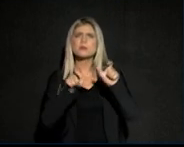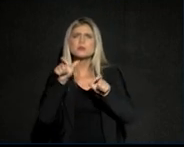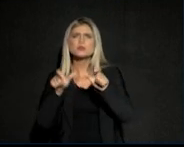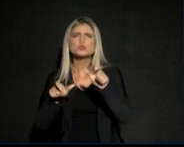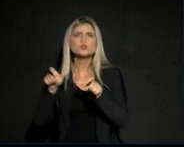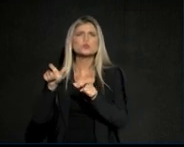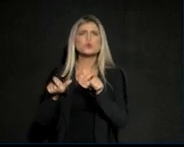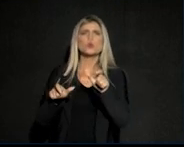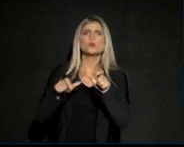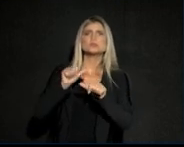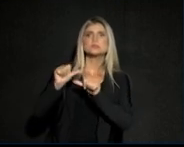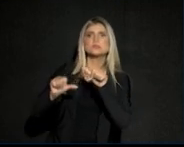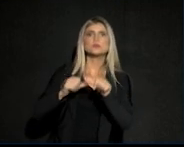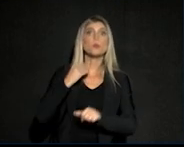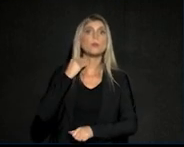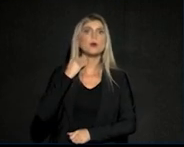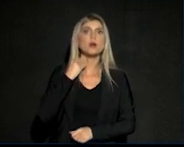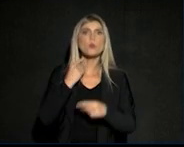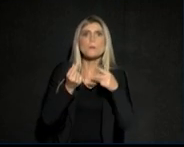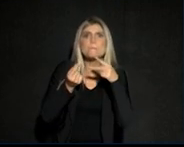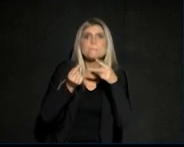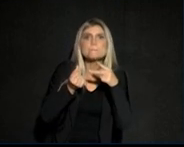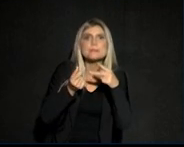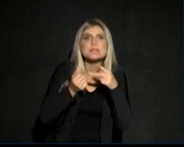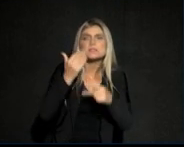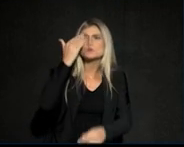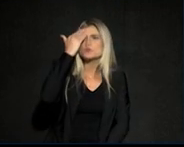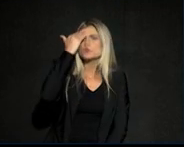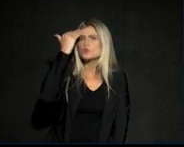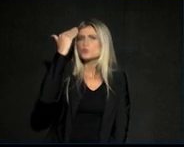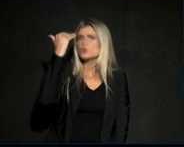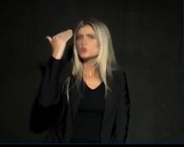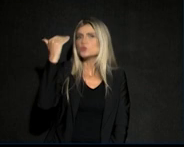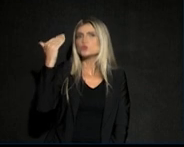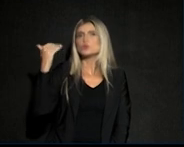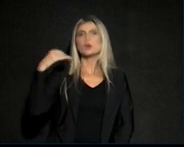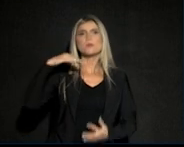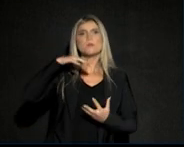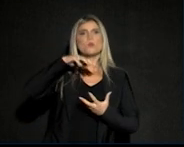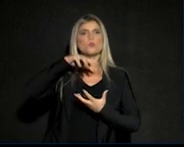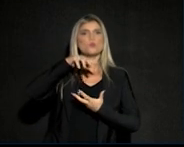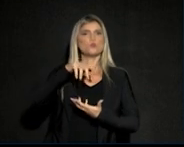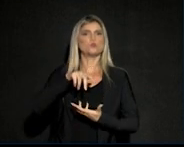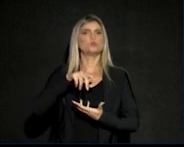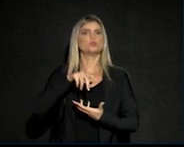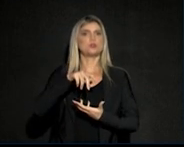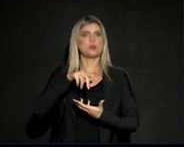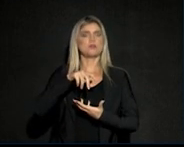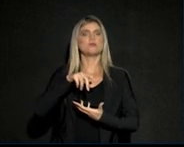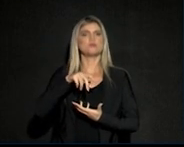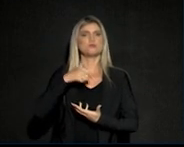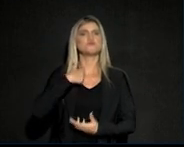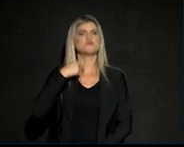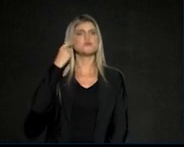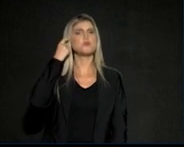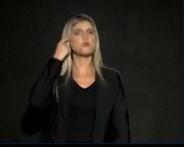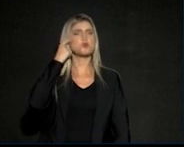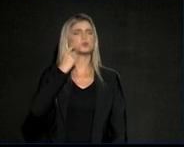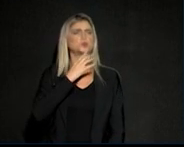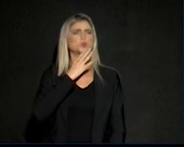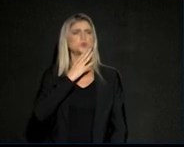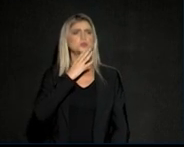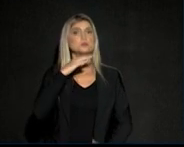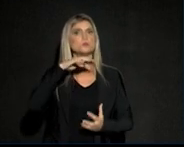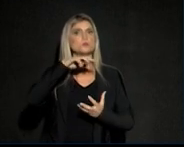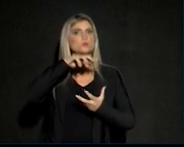em pouquíssimos dias geopix por exemplo é um sucesso estrondoso Mundial assim Acho que o banco central tem sido reconhecido é reconhecido mundialmente